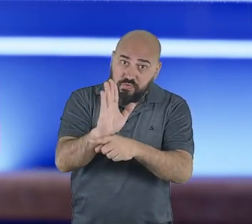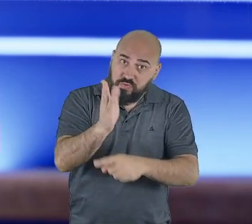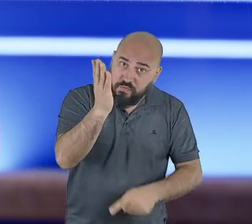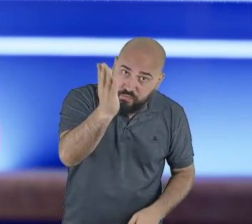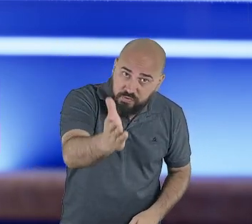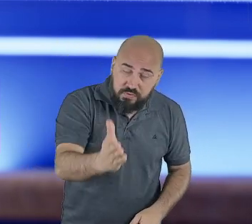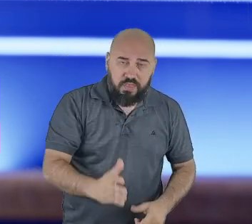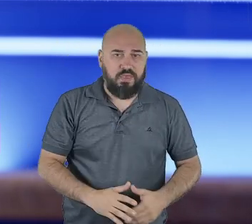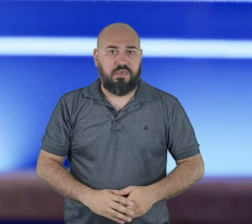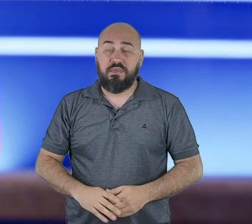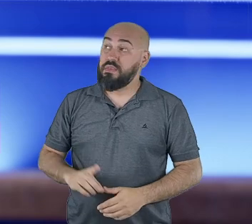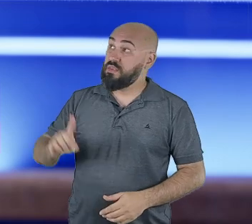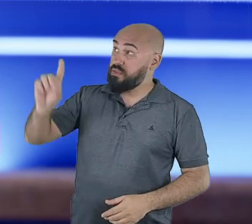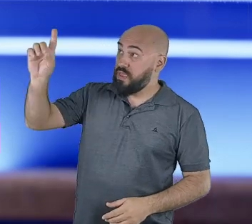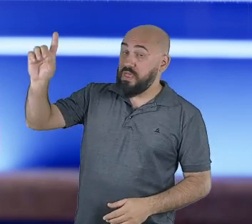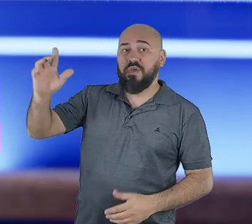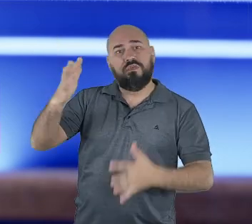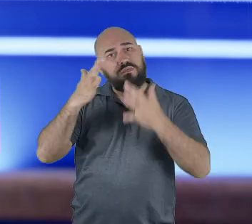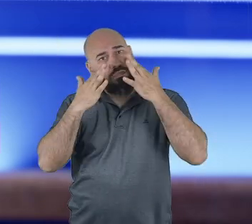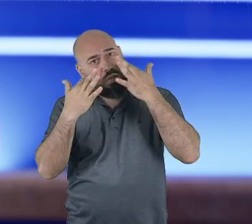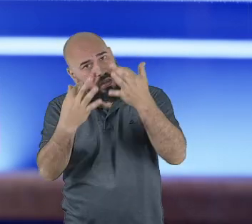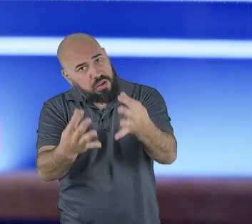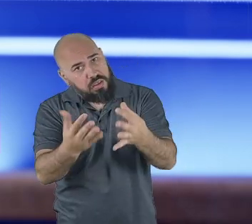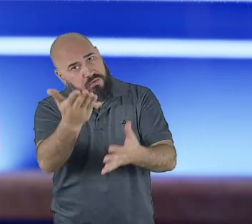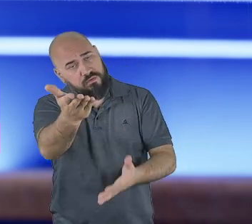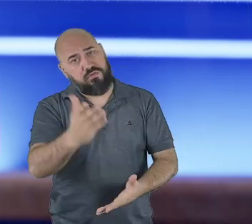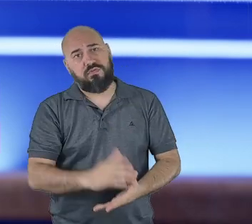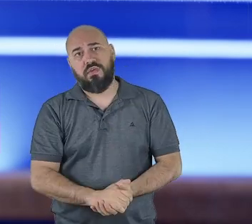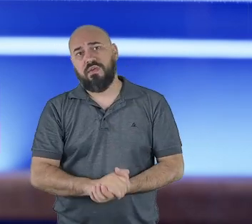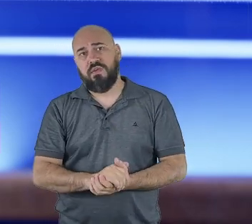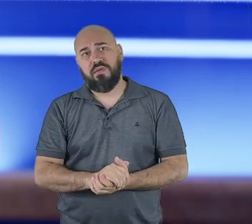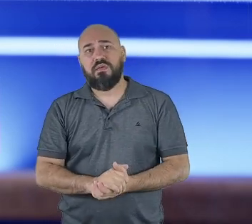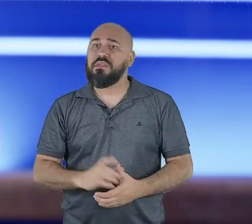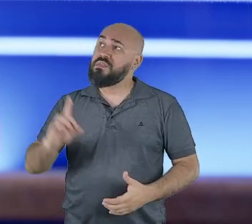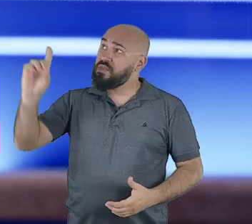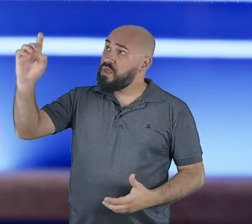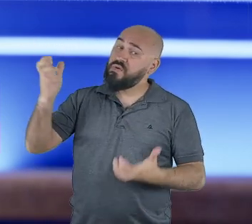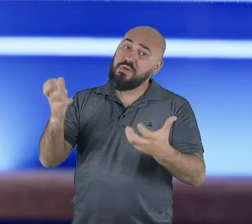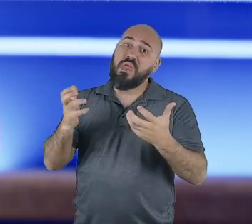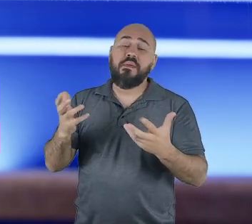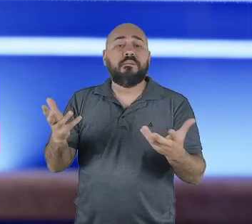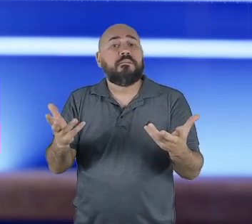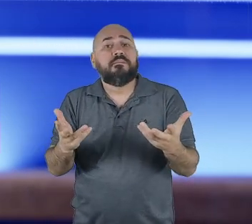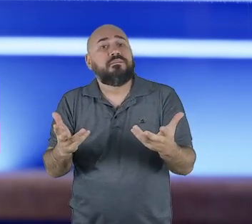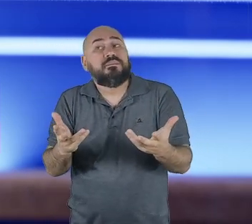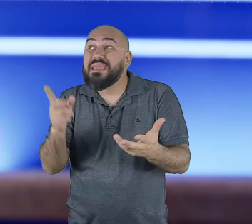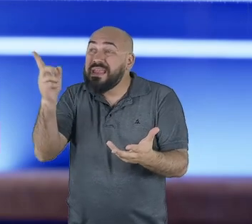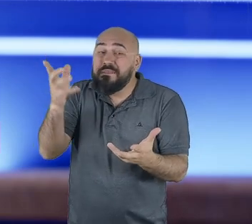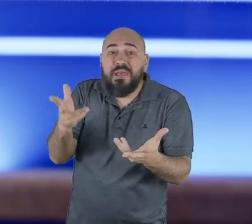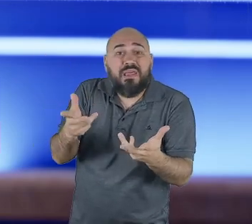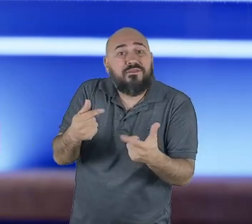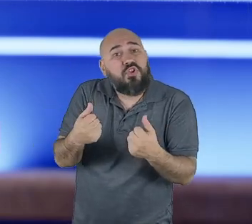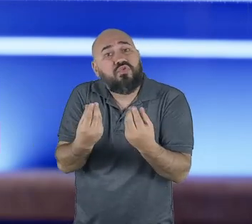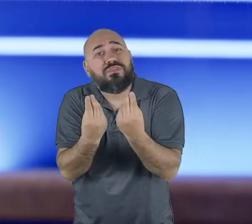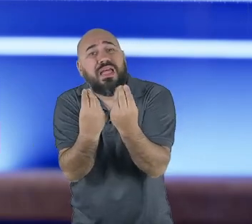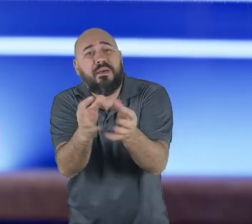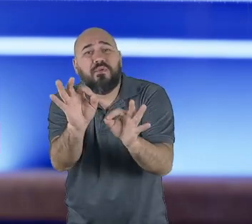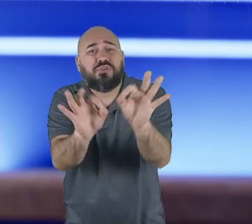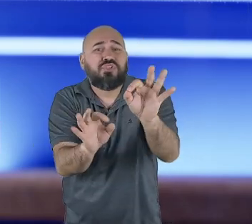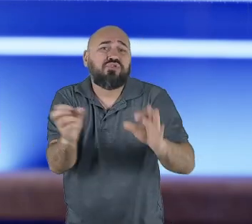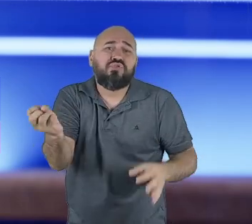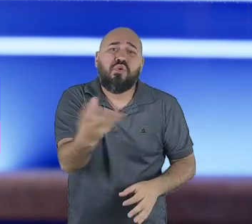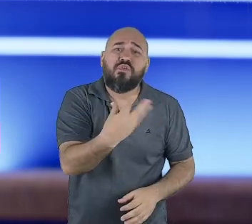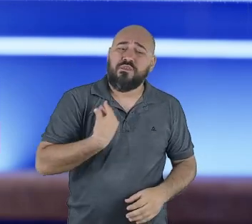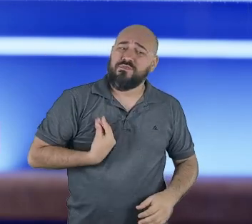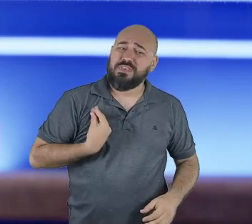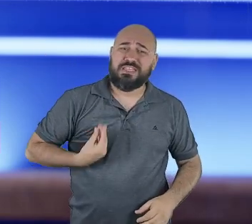para dizer que Ele te ama, que Ele se importa com você e que Ele tem algo maravilhoso que pode começar agora na sua